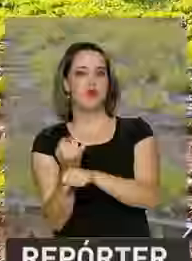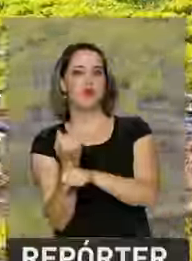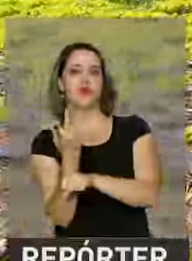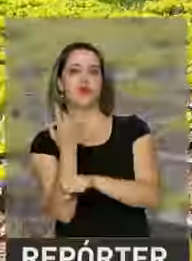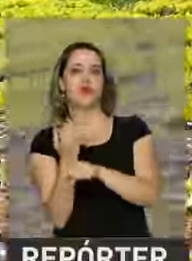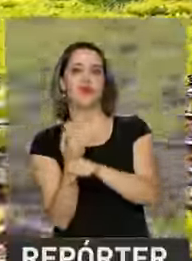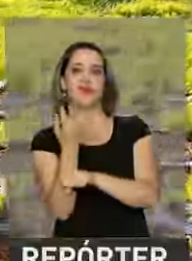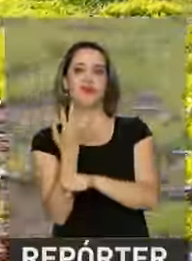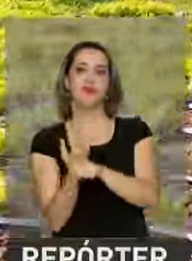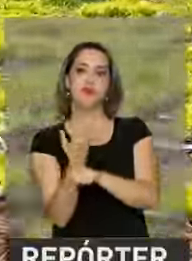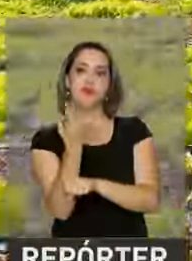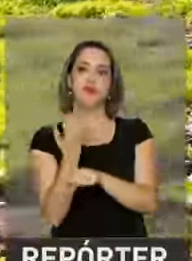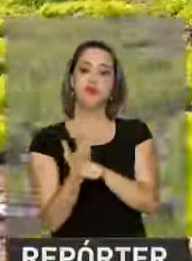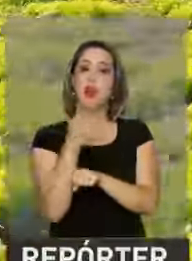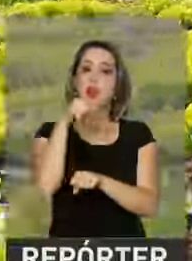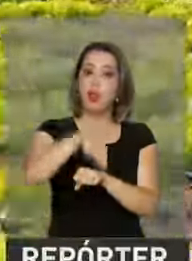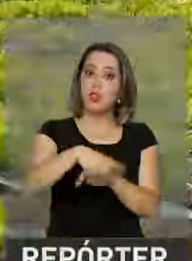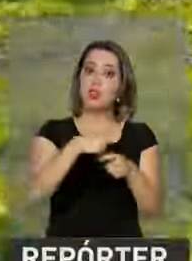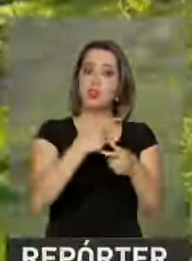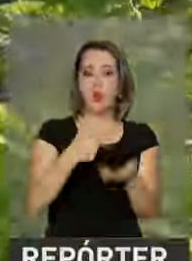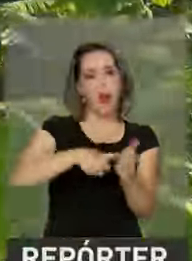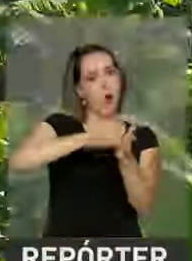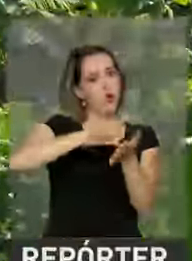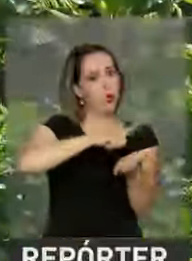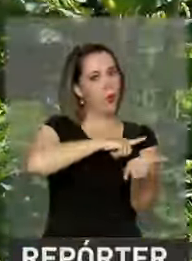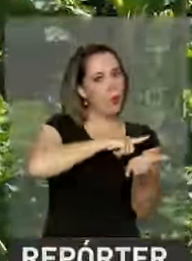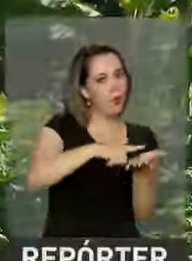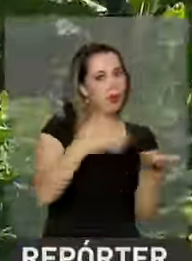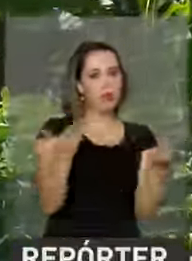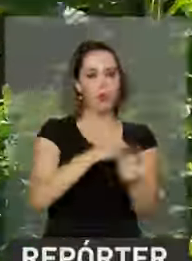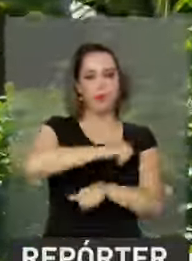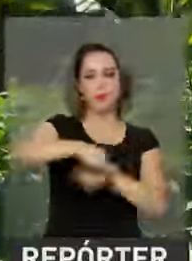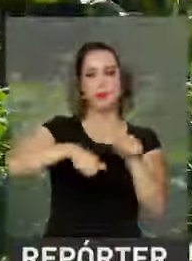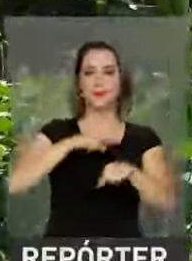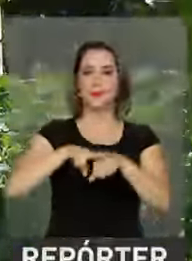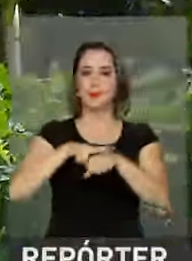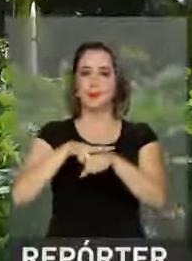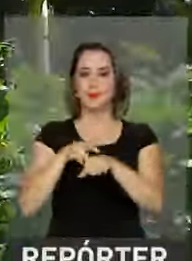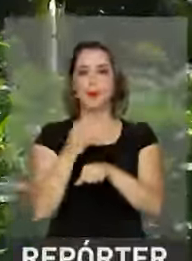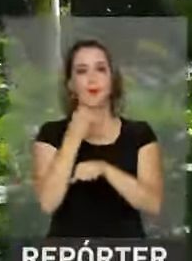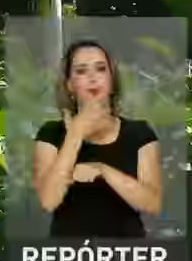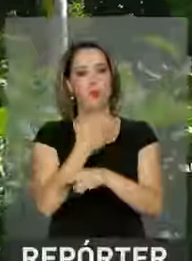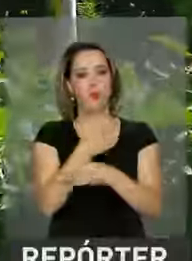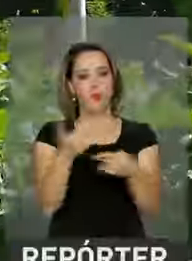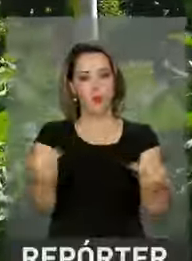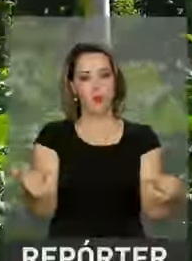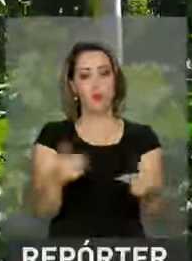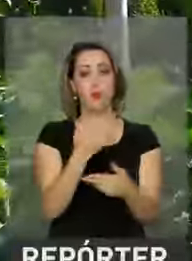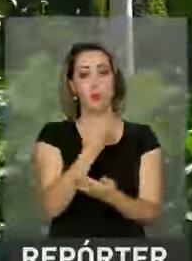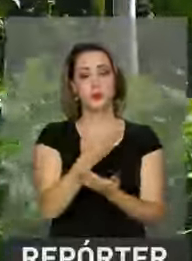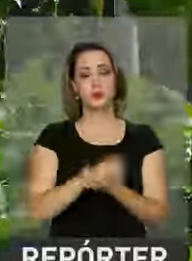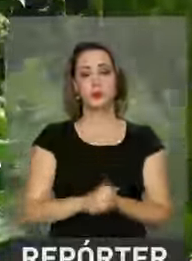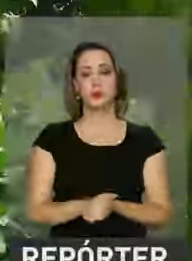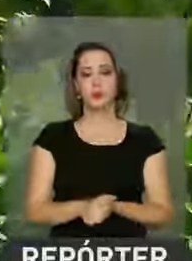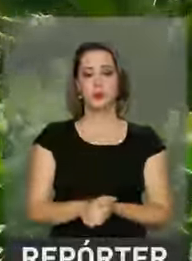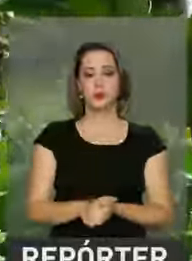nesse pedaço do semiárido, a plantação deu mais do que bons frutos.